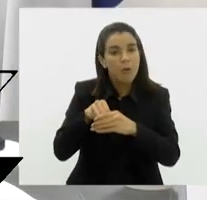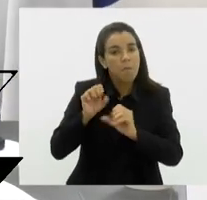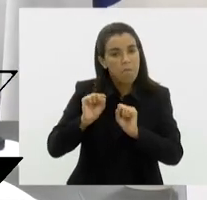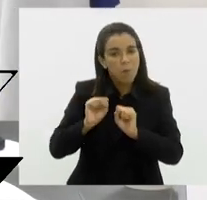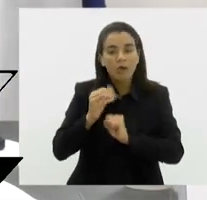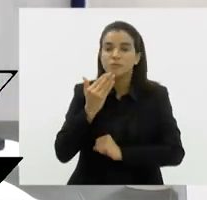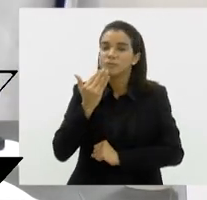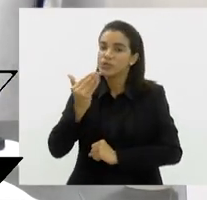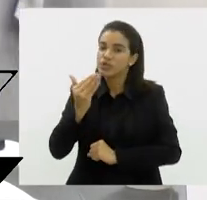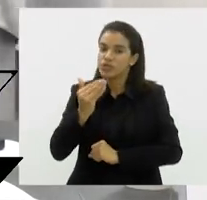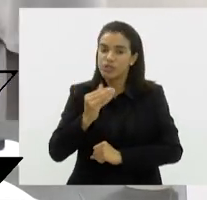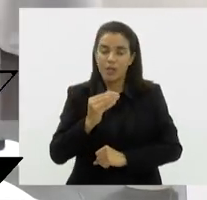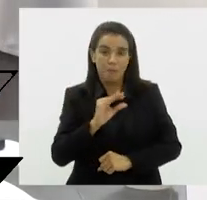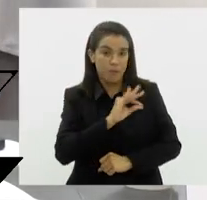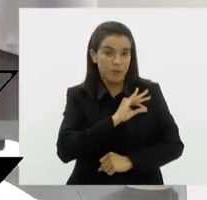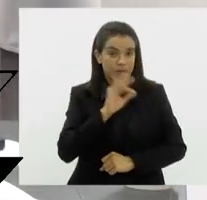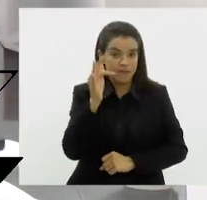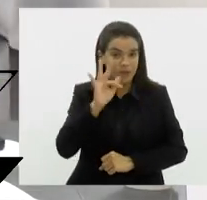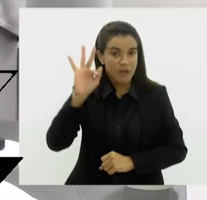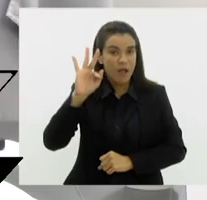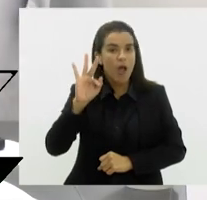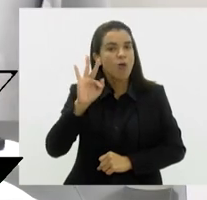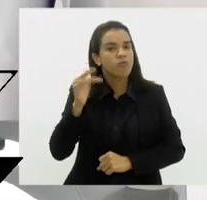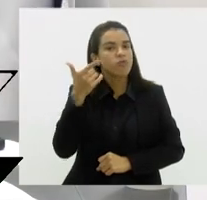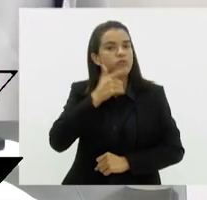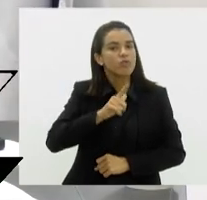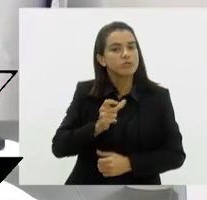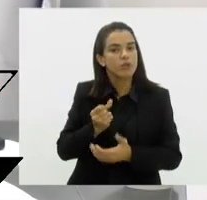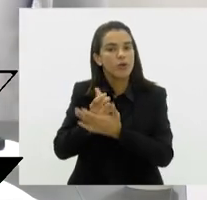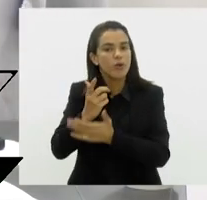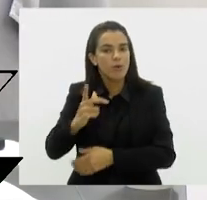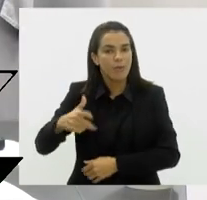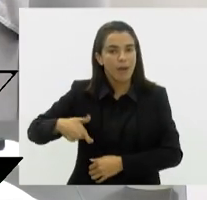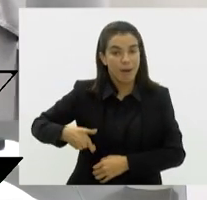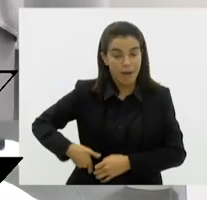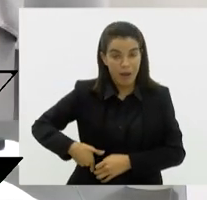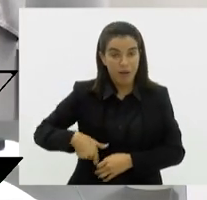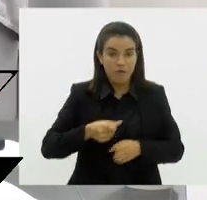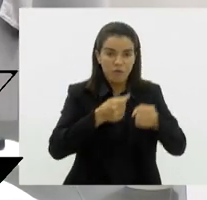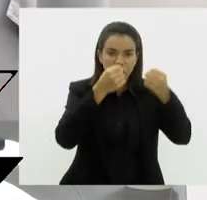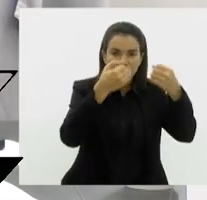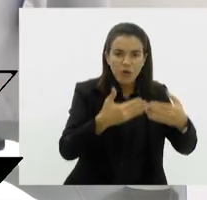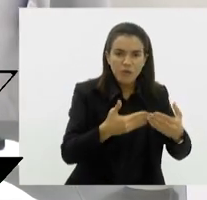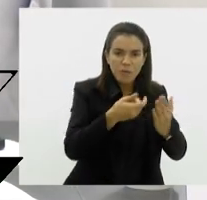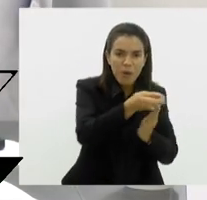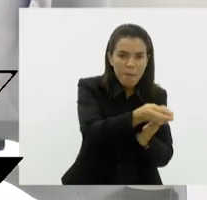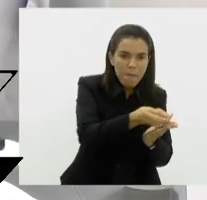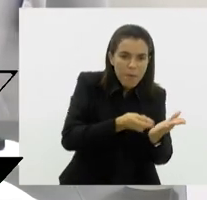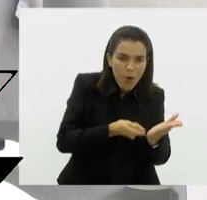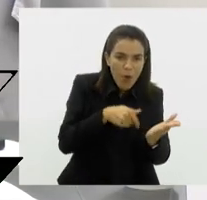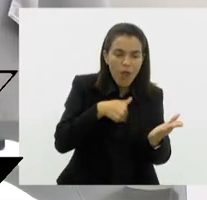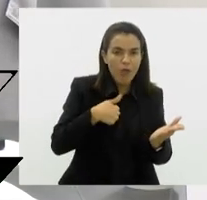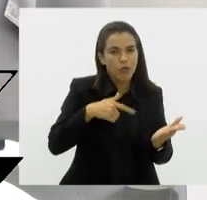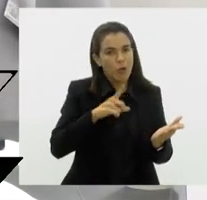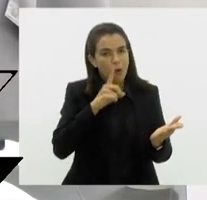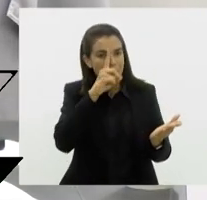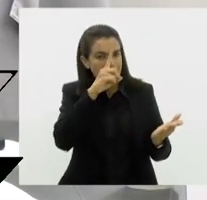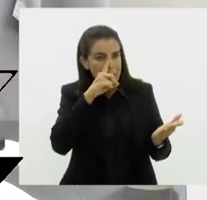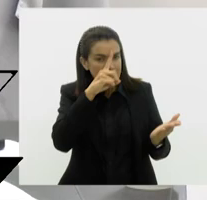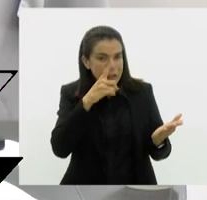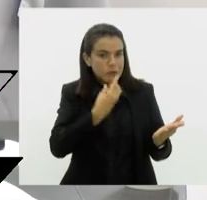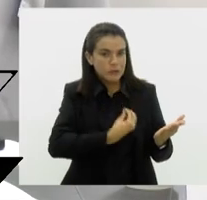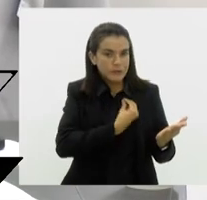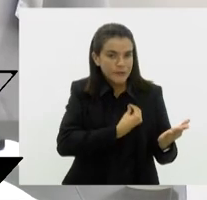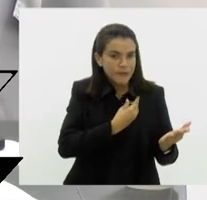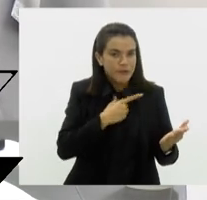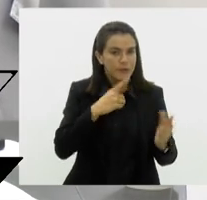à autoridade policial federal o porte de arma. E aí ele vai explicar no seu processo que ele está sujeito a uma atividade de risco, que